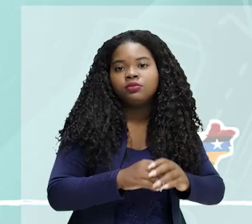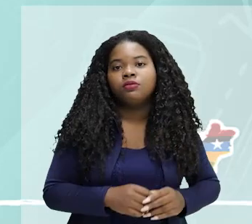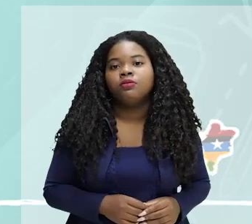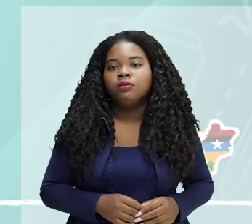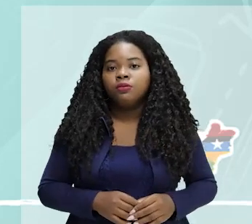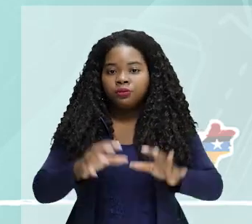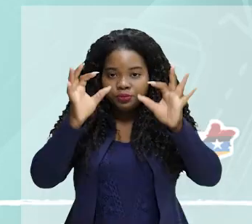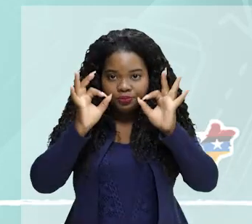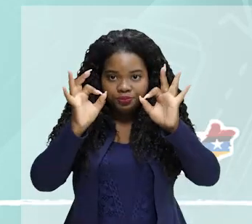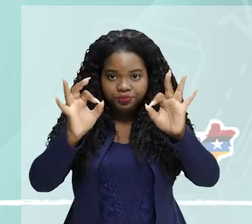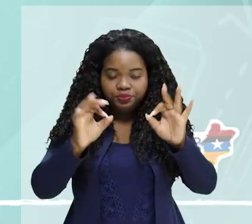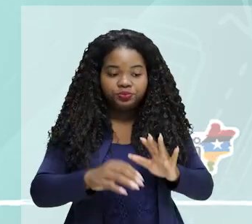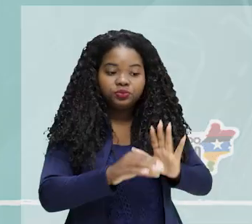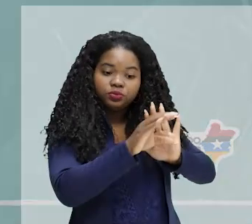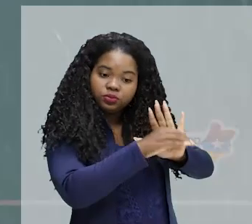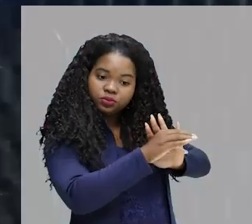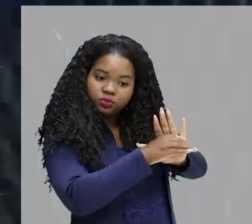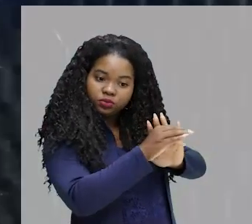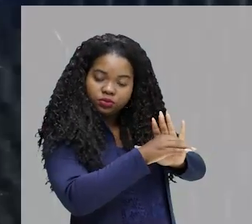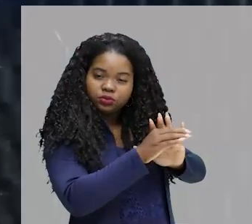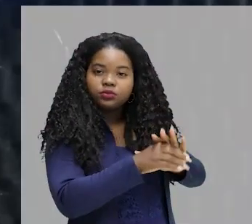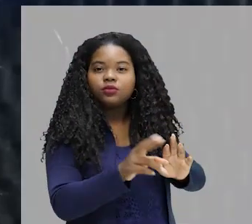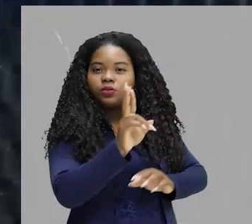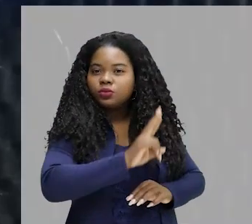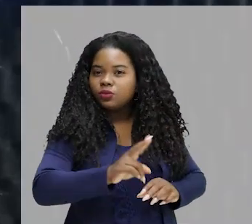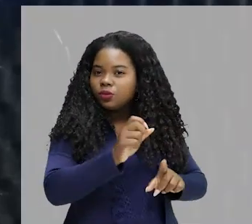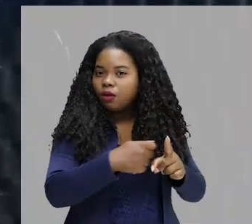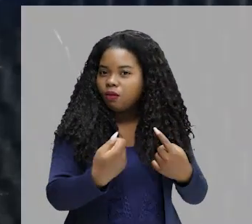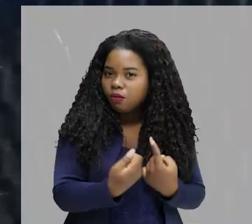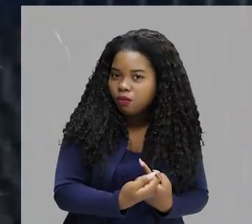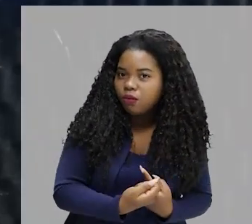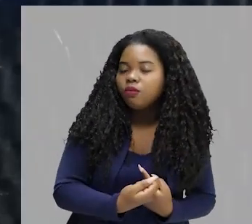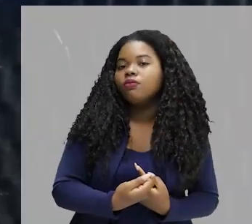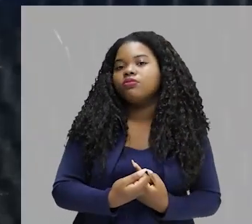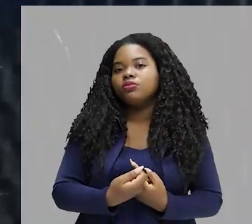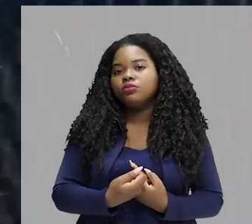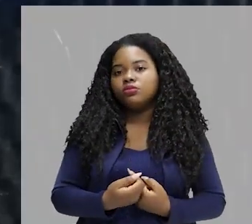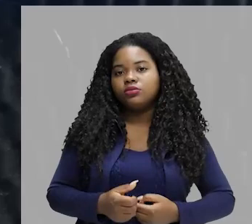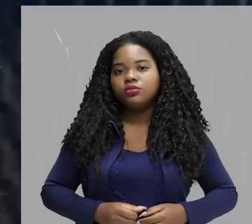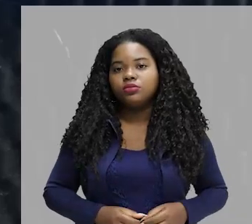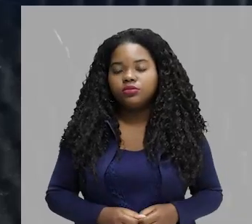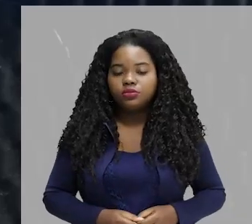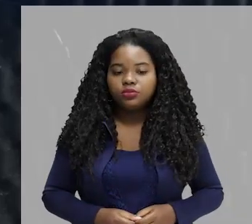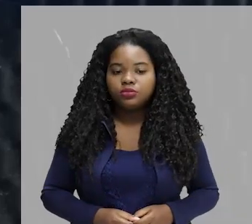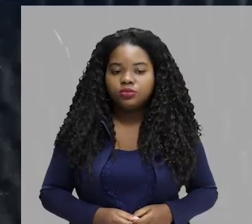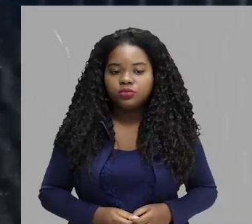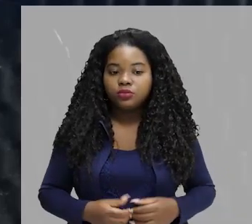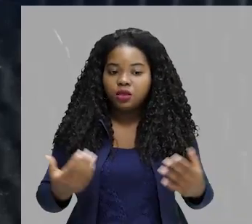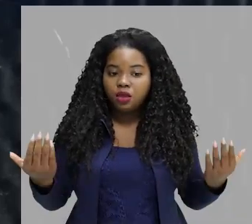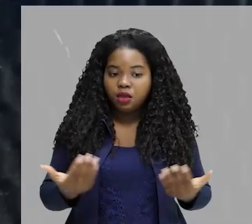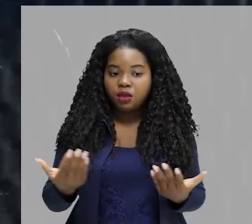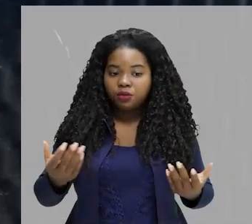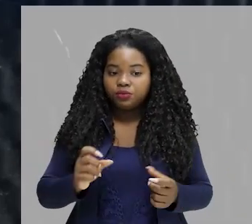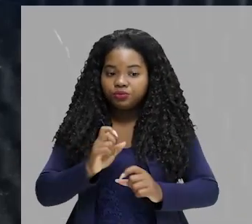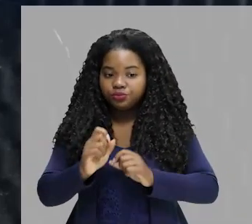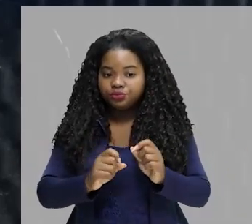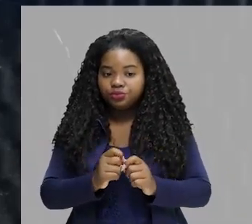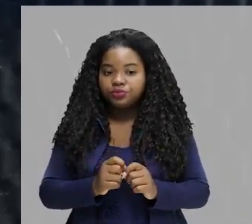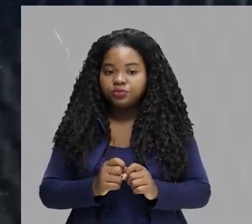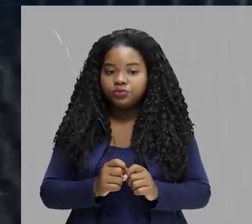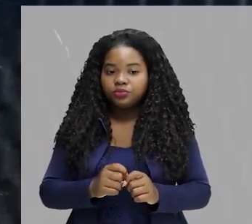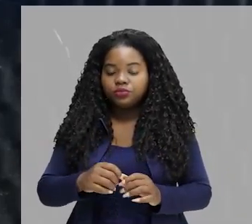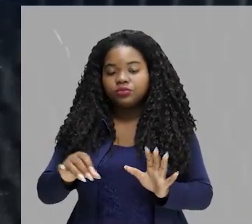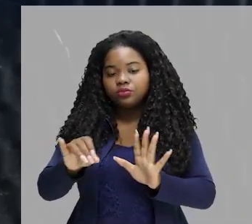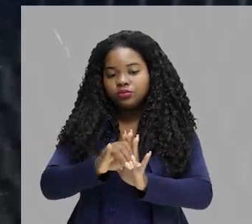tua atenção para esse conceito utilizado na sociologia, identidade social. Eu estou falando agora de identidade